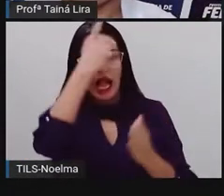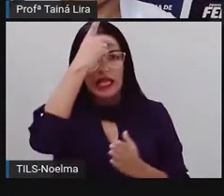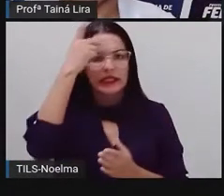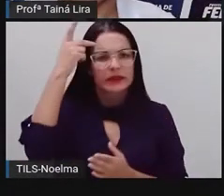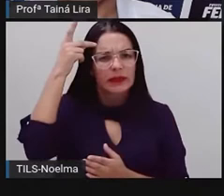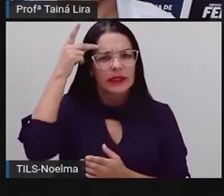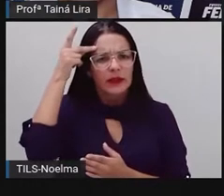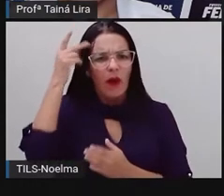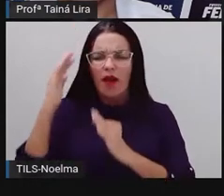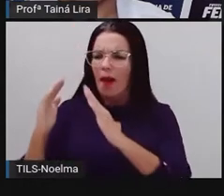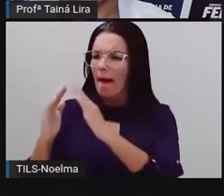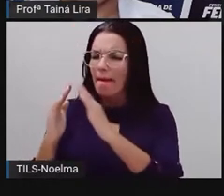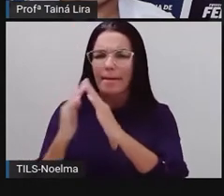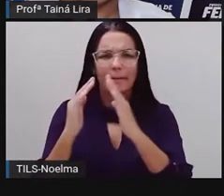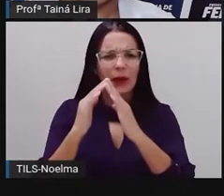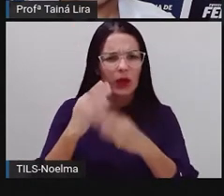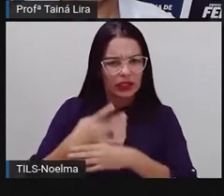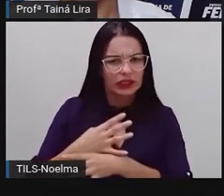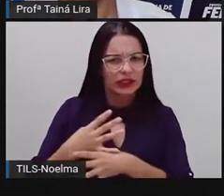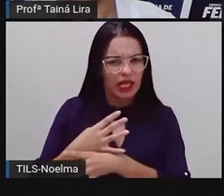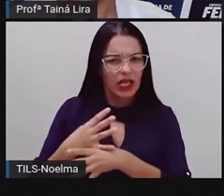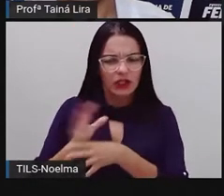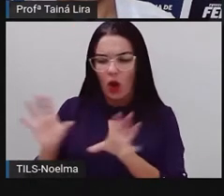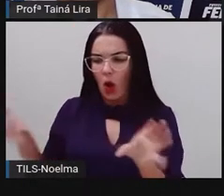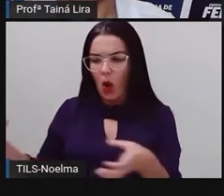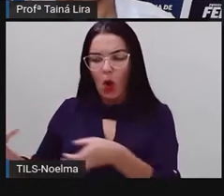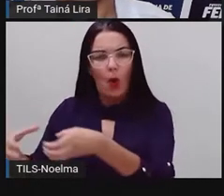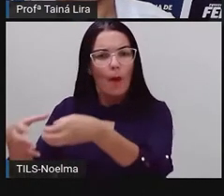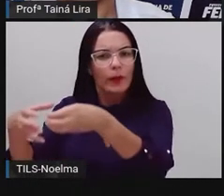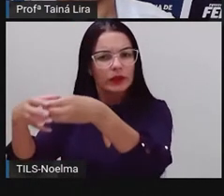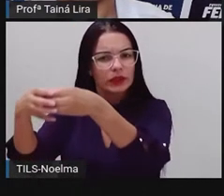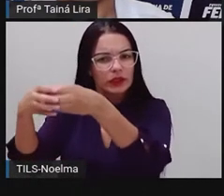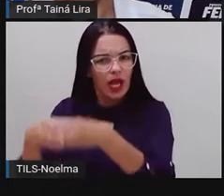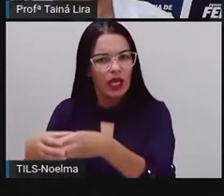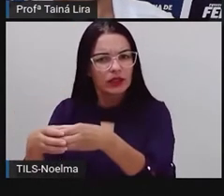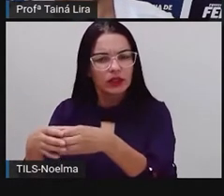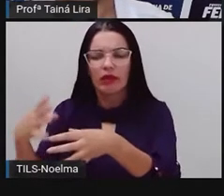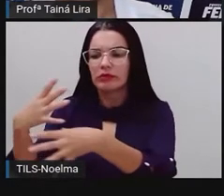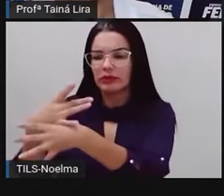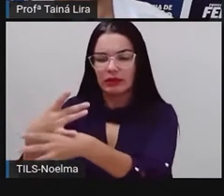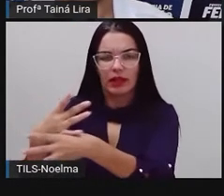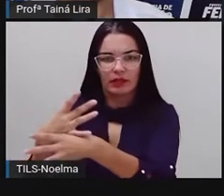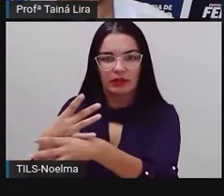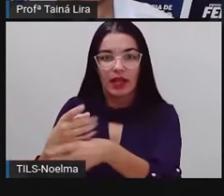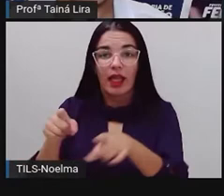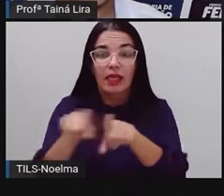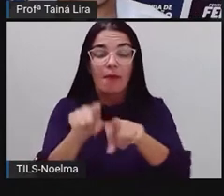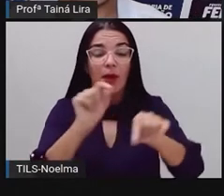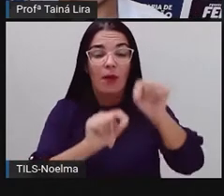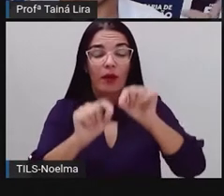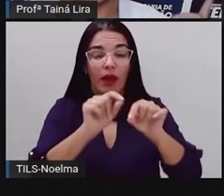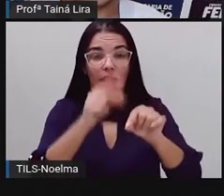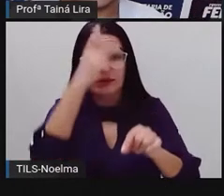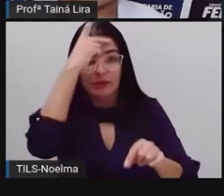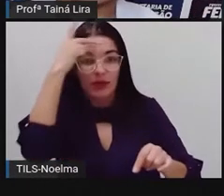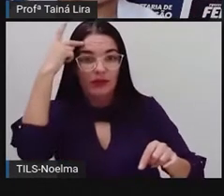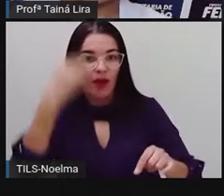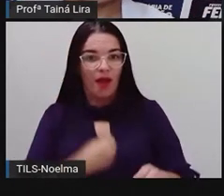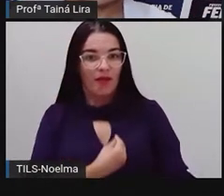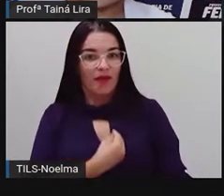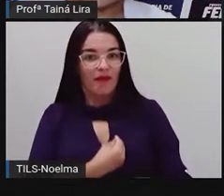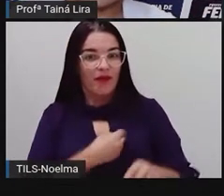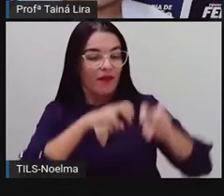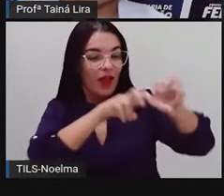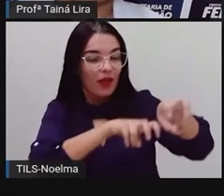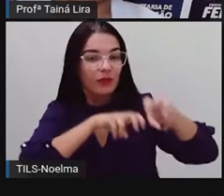na cidade formam a comunidade urbana e as pessoas que vivem no campo formam a comunidade Rural Então olha lá